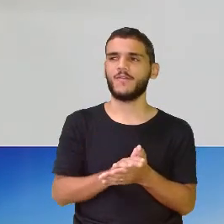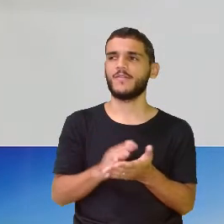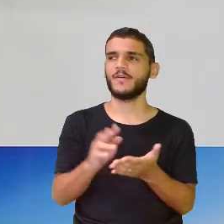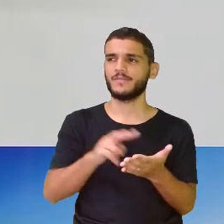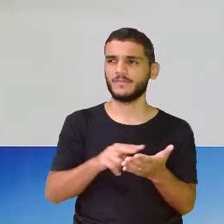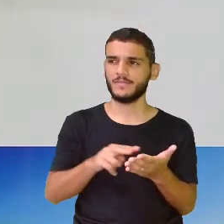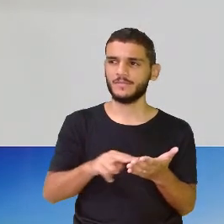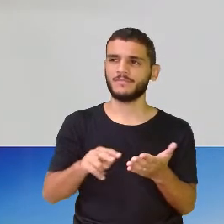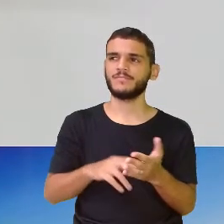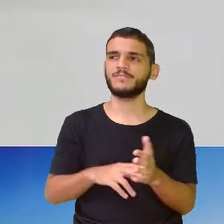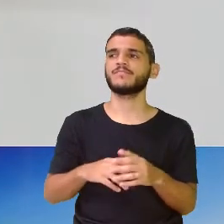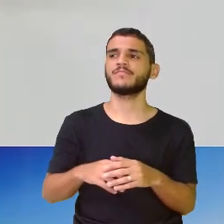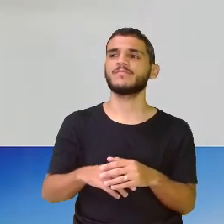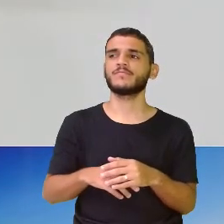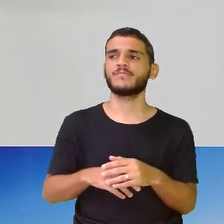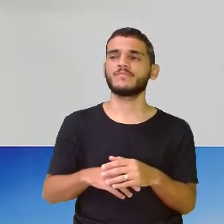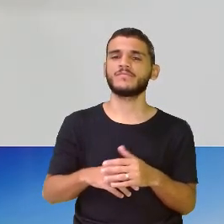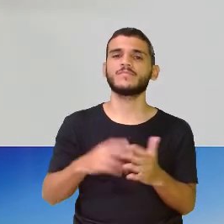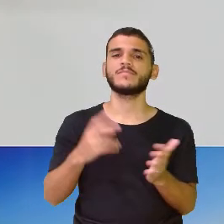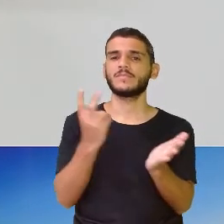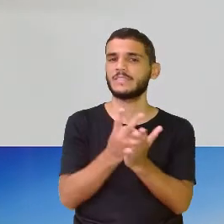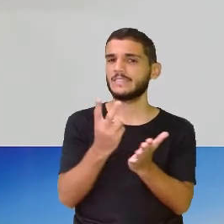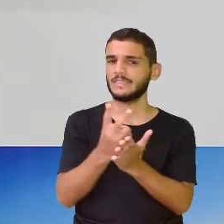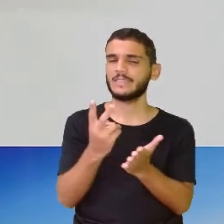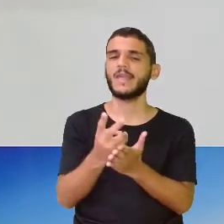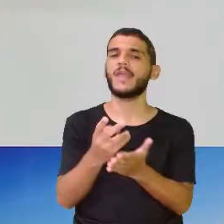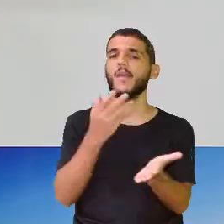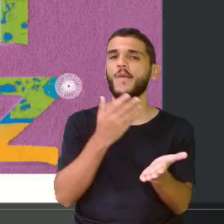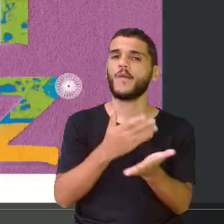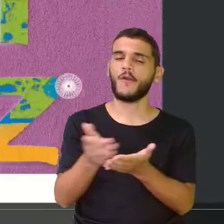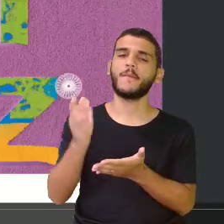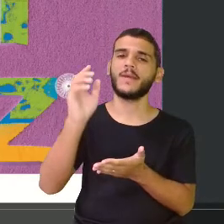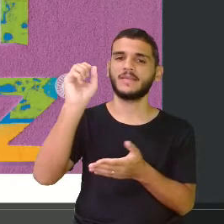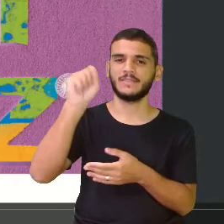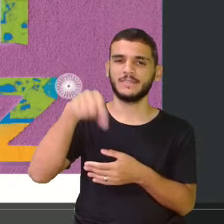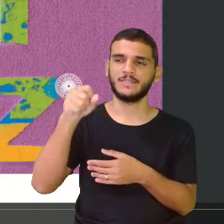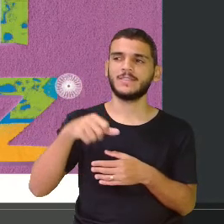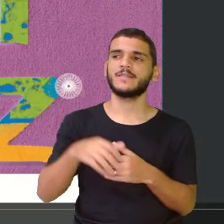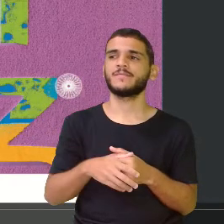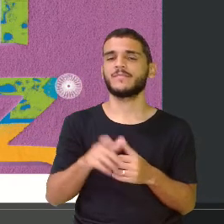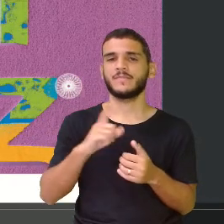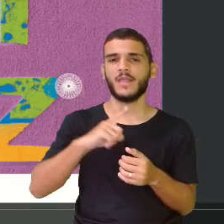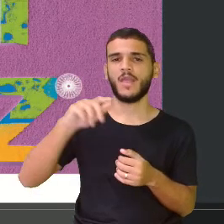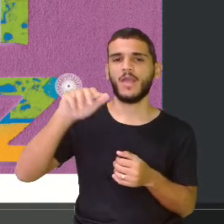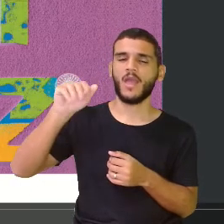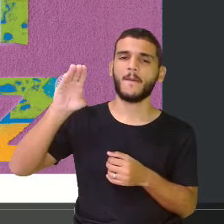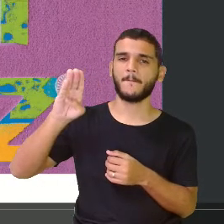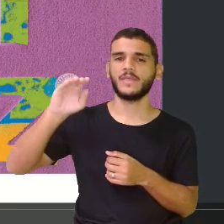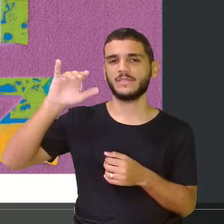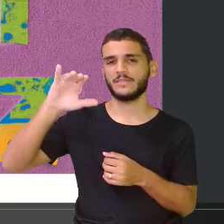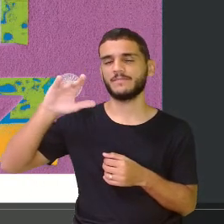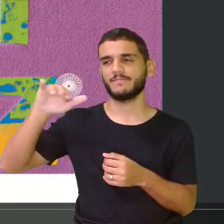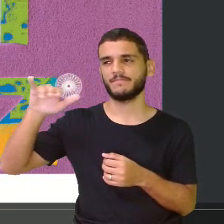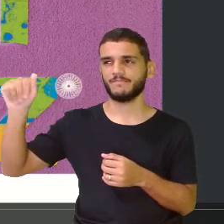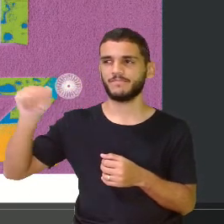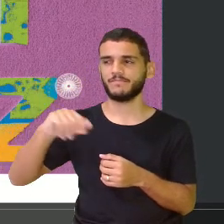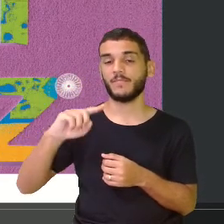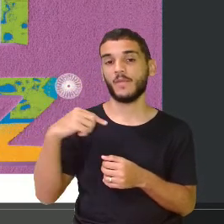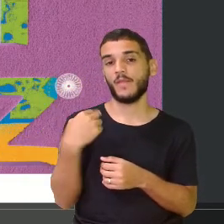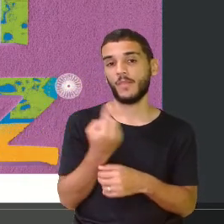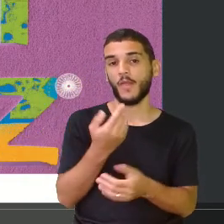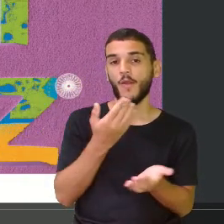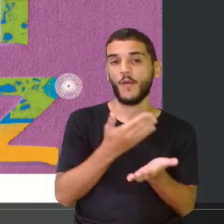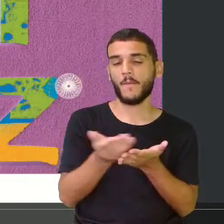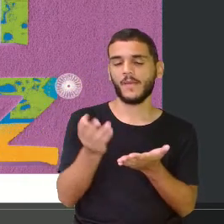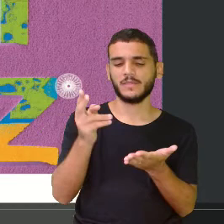já começa com essa sequência do alfabeto. Então tá certo, a gente já começa o